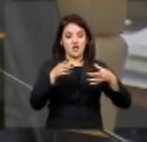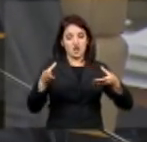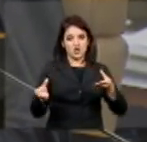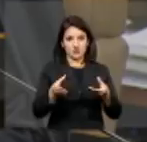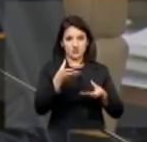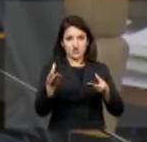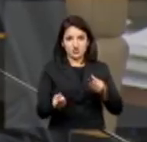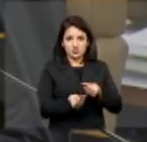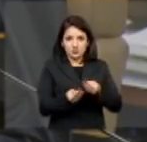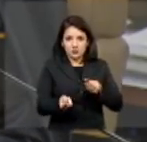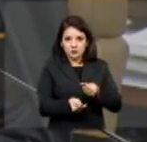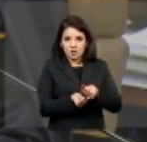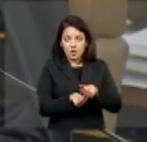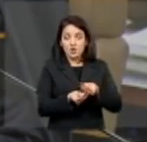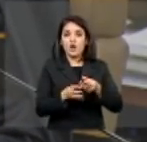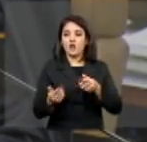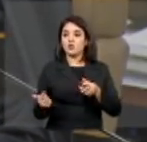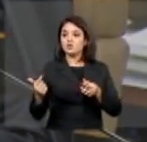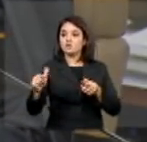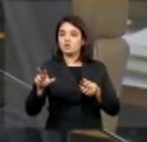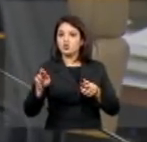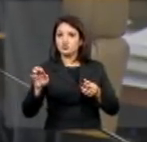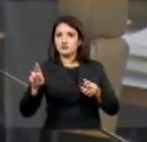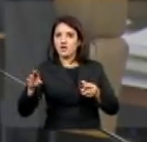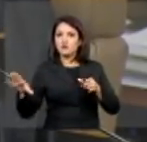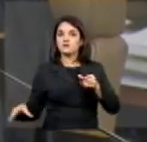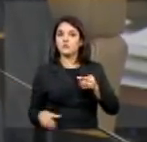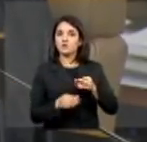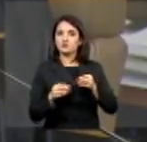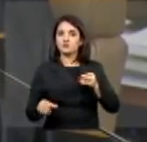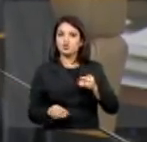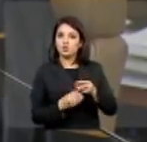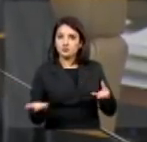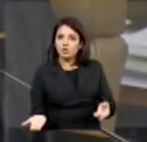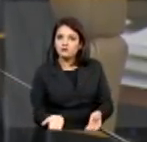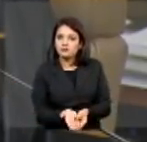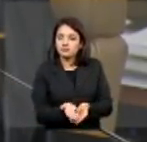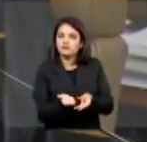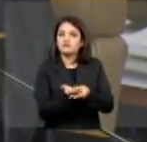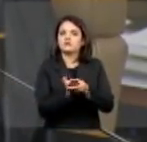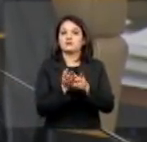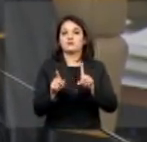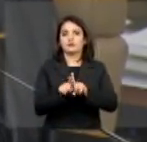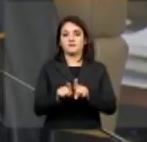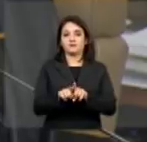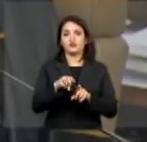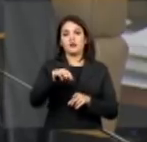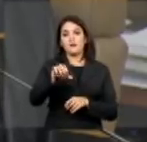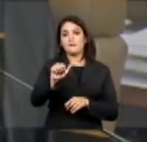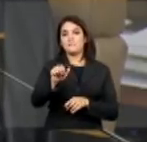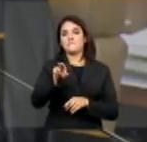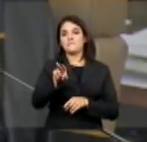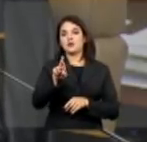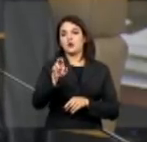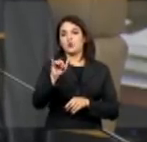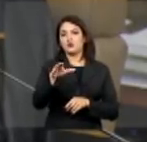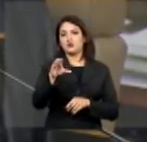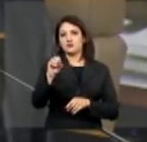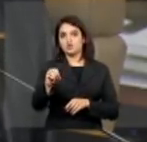demais réus juntaram as suas alegações finais maurício de oliveira guedes